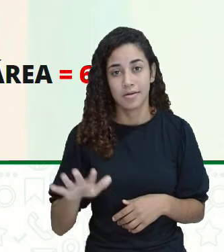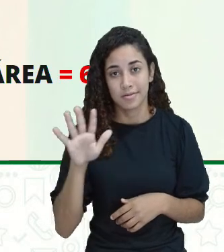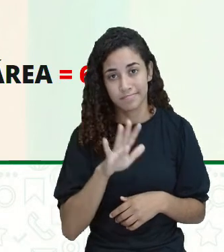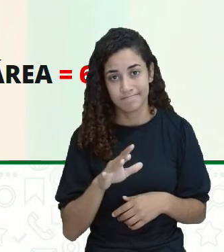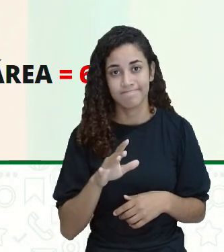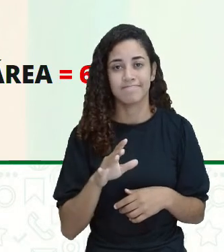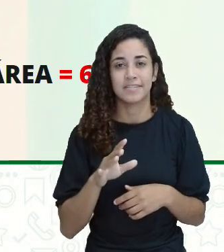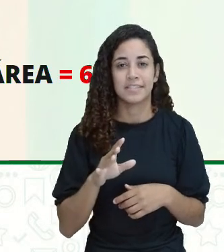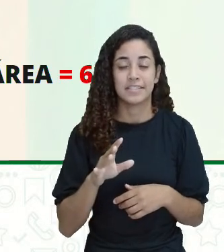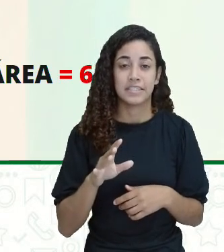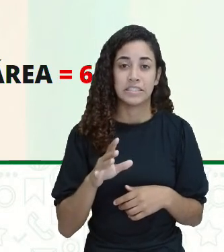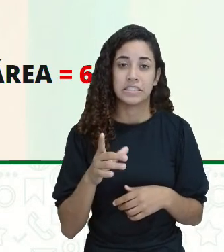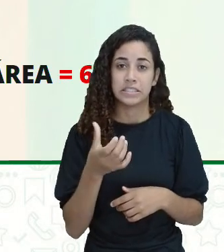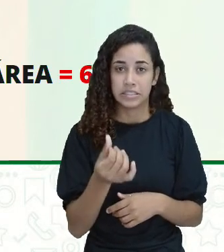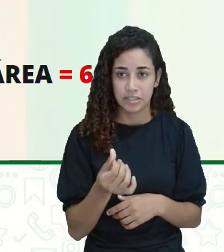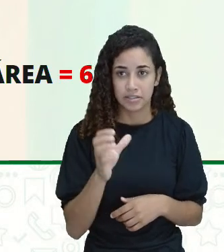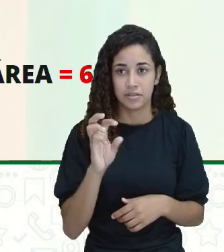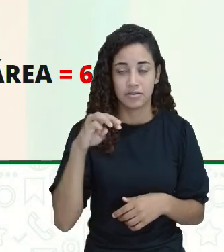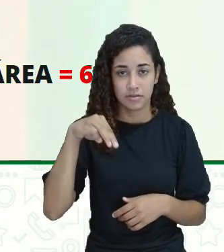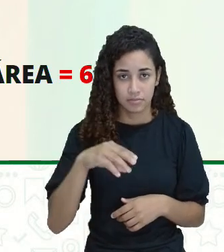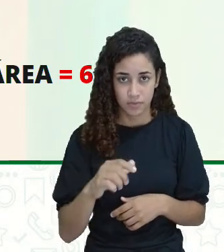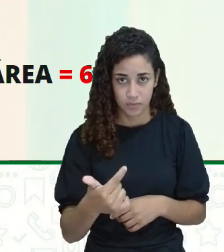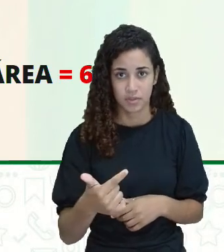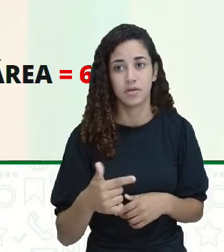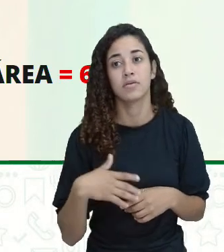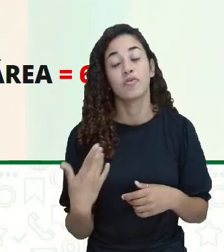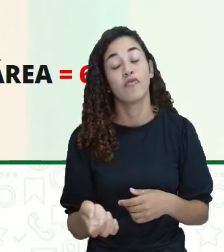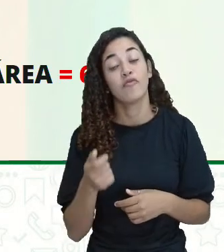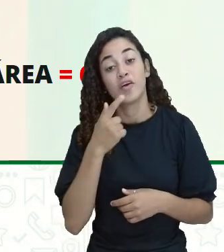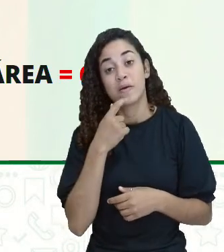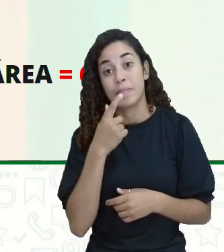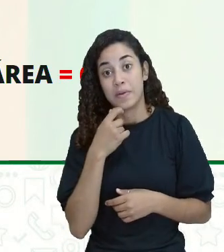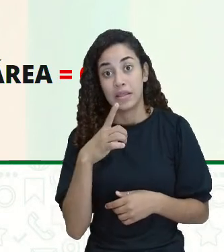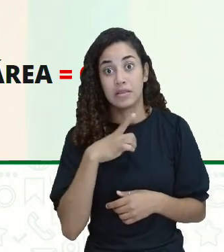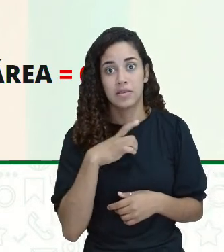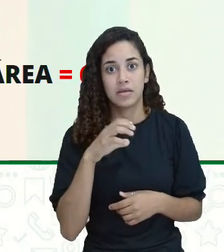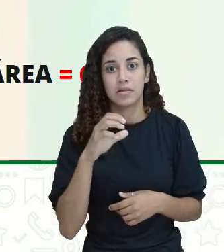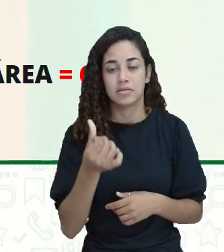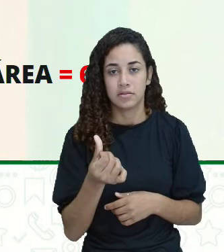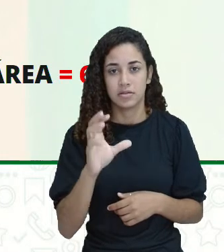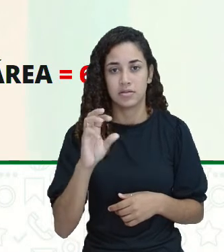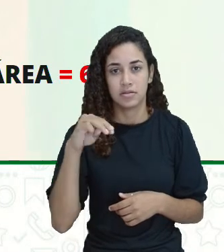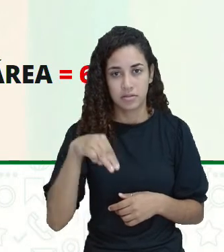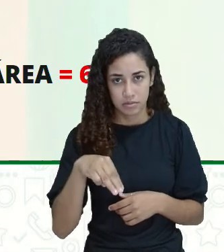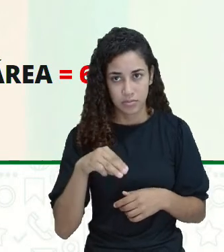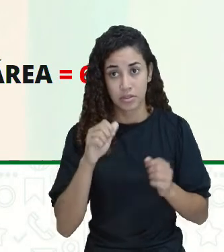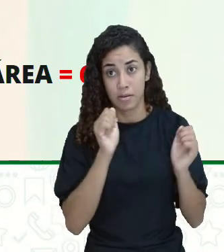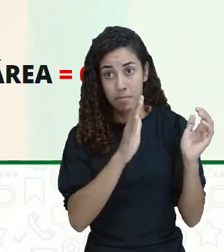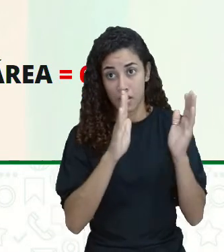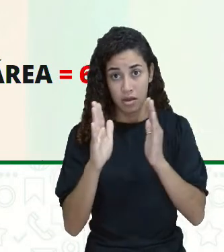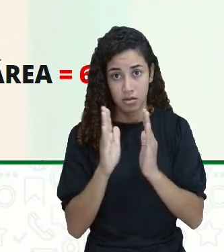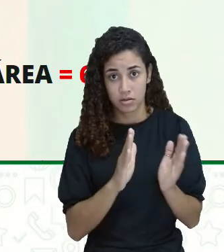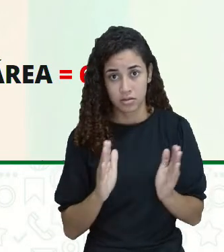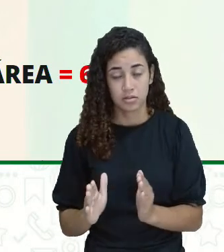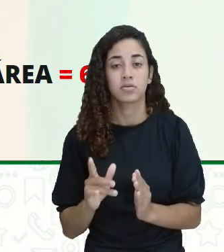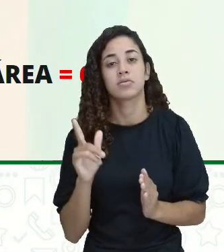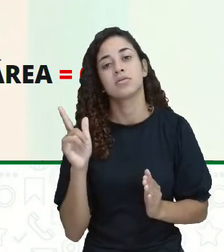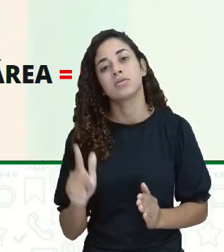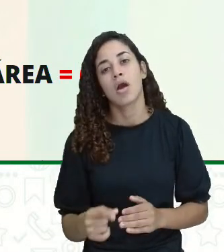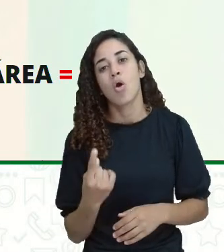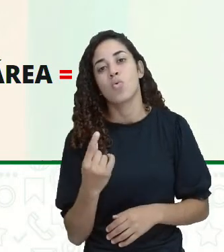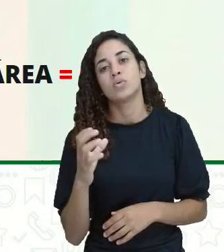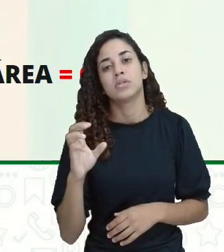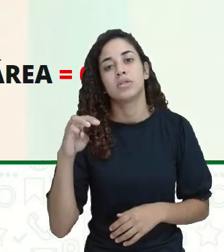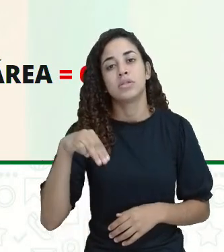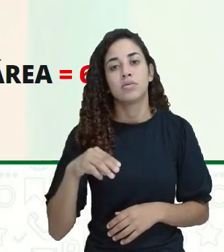o vermelho tem 6 centímetros, né? Porque ele tem 6 partes, onde cada parte é 1 centímetro